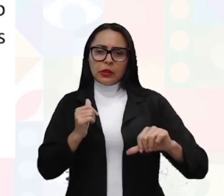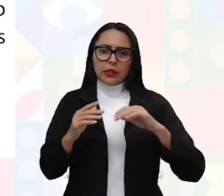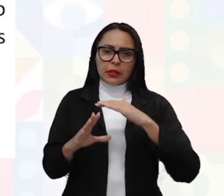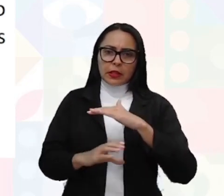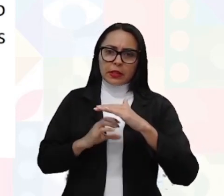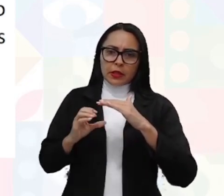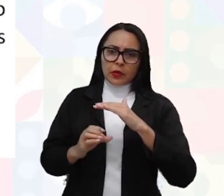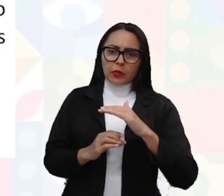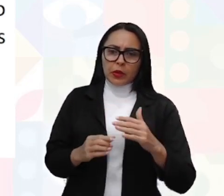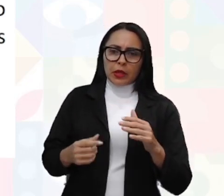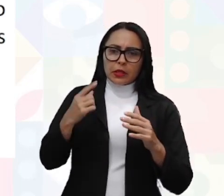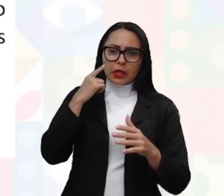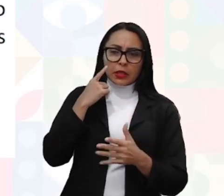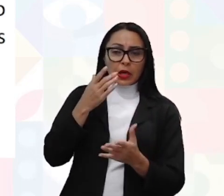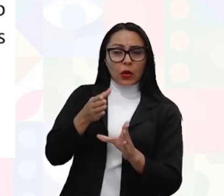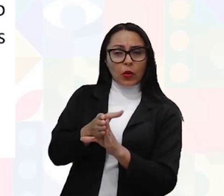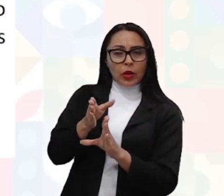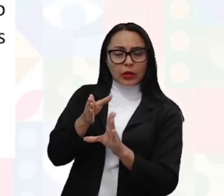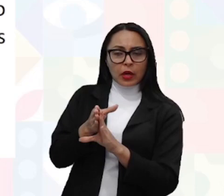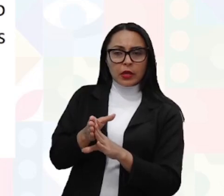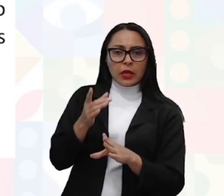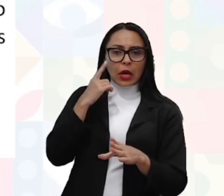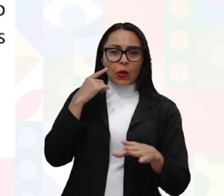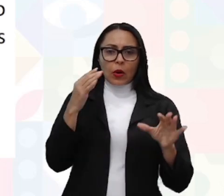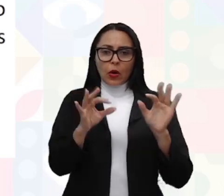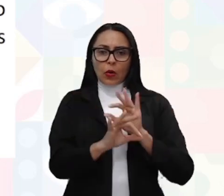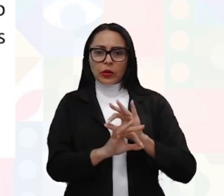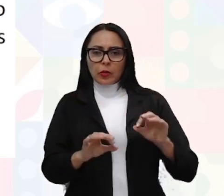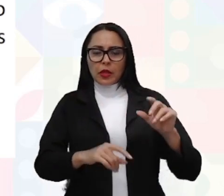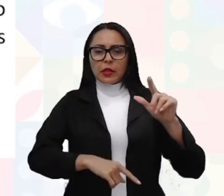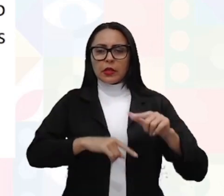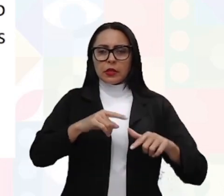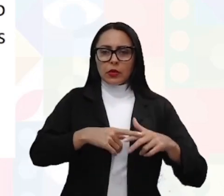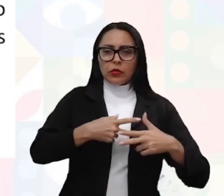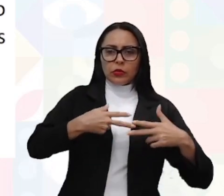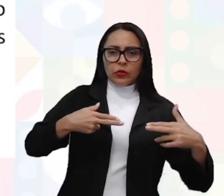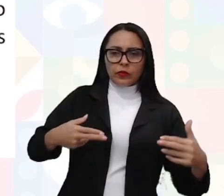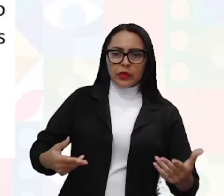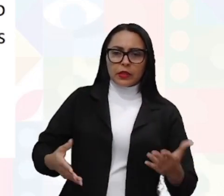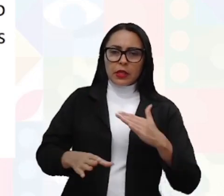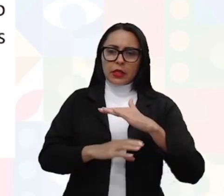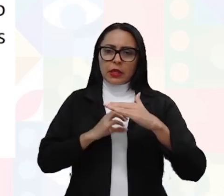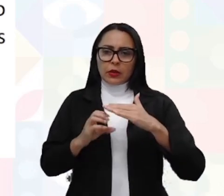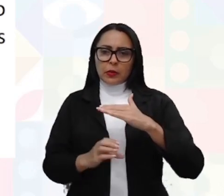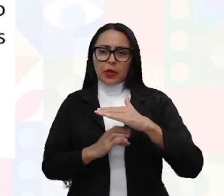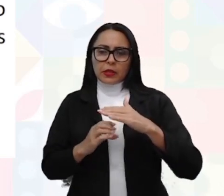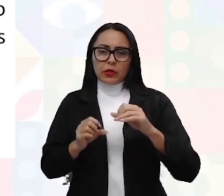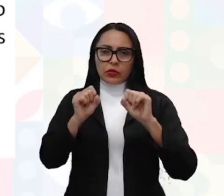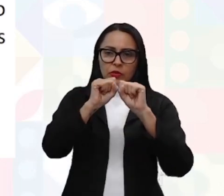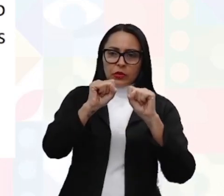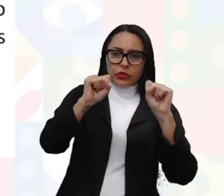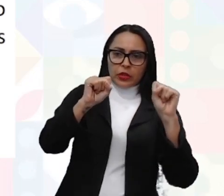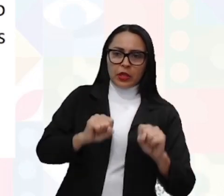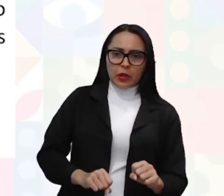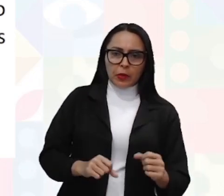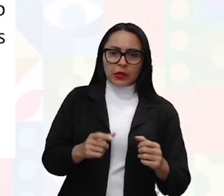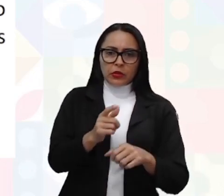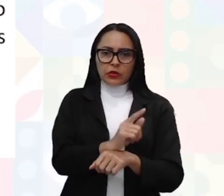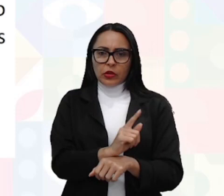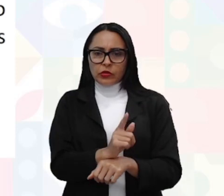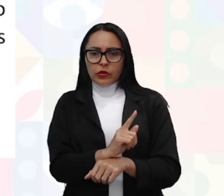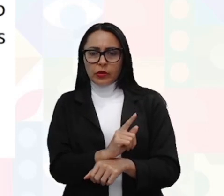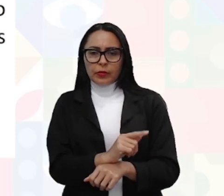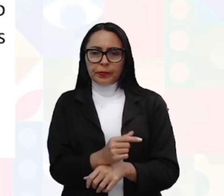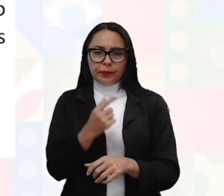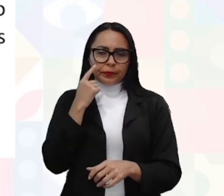nas abordagens orientadas para a otimização da produção, da logística empresarial, dos sistemas integrados de